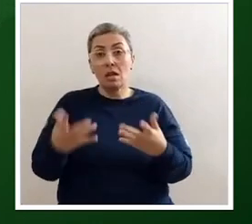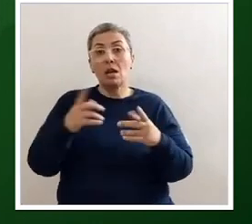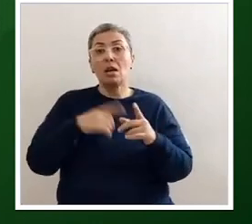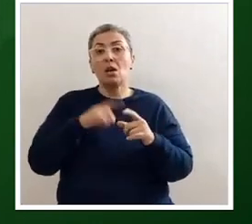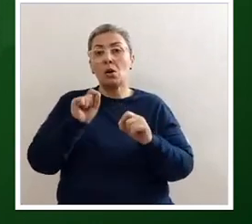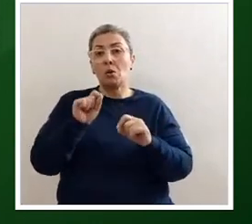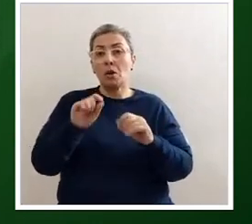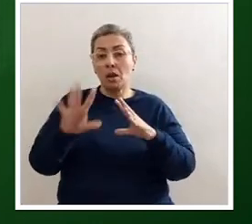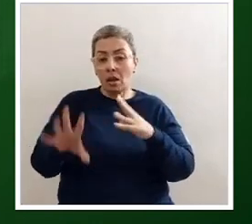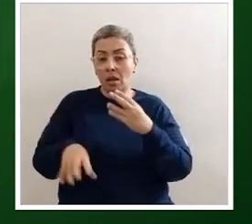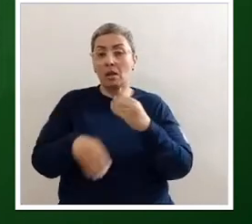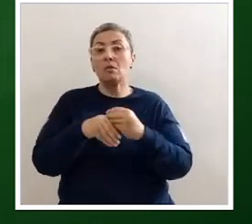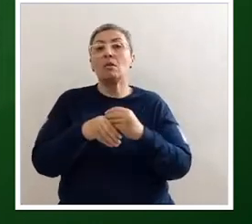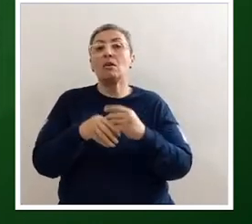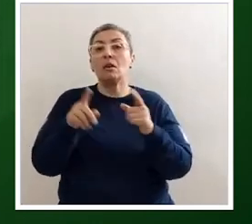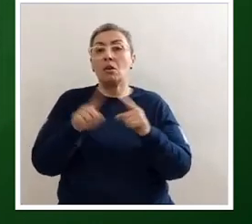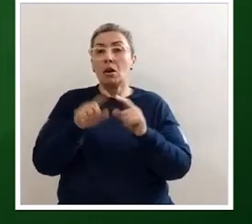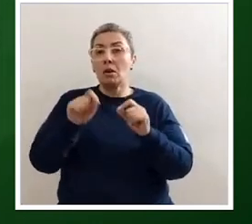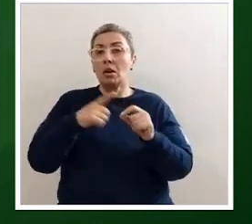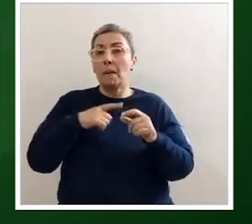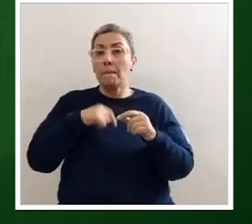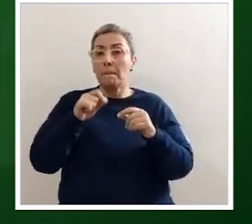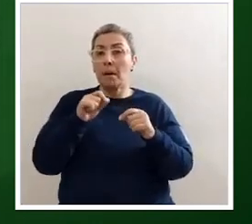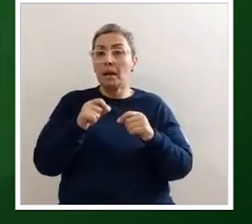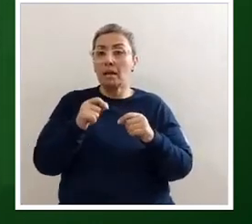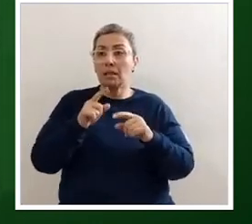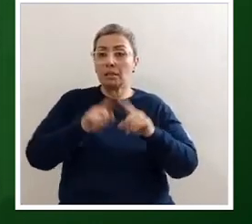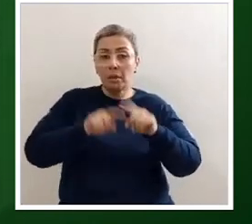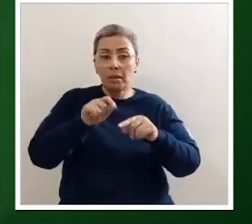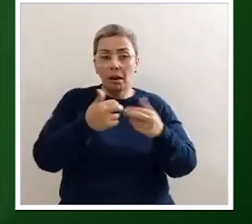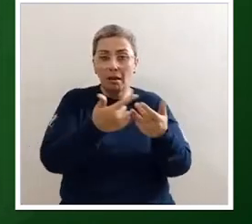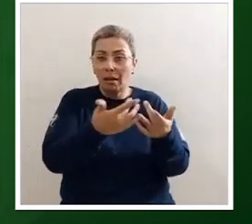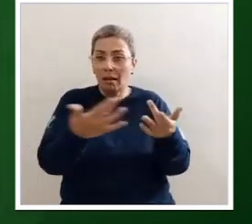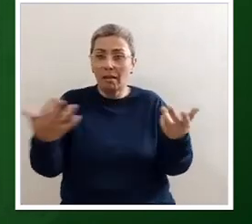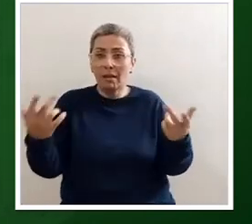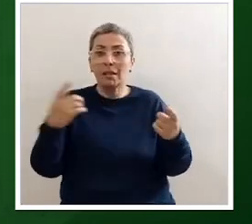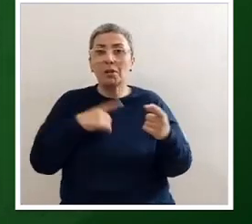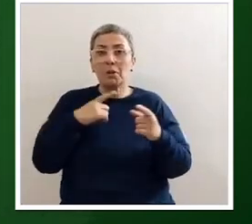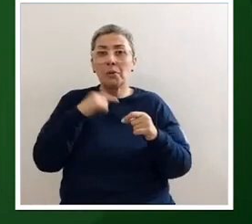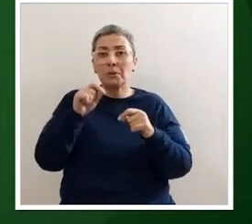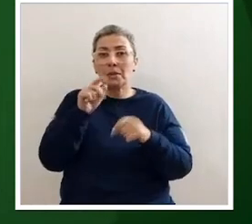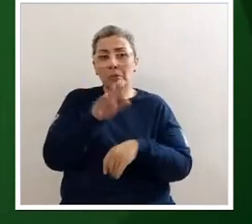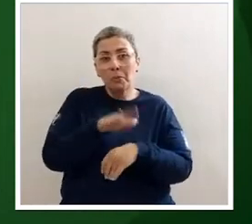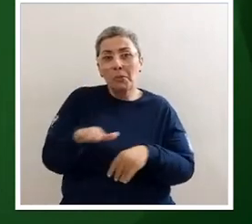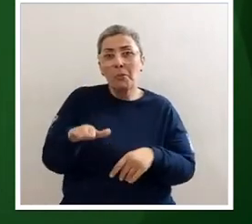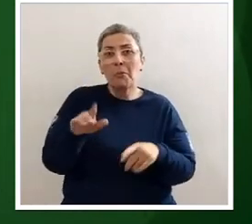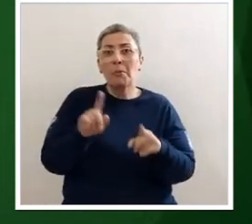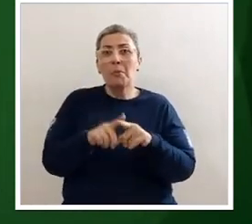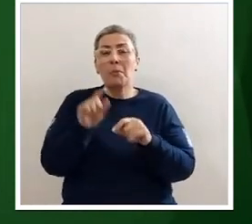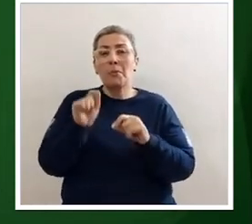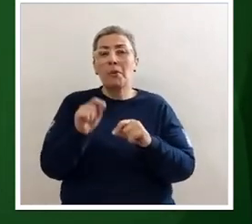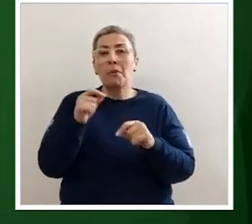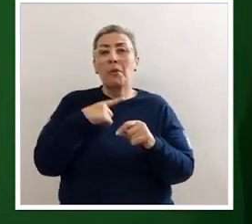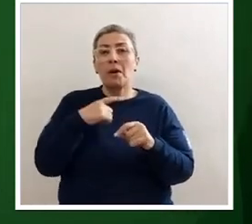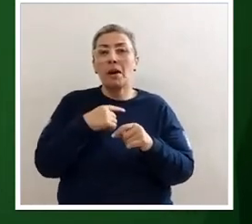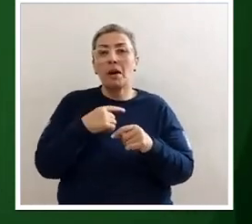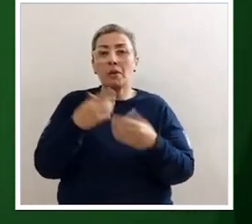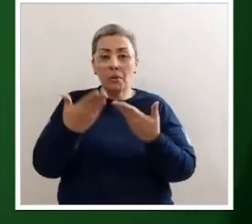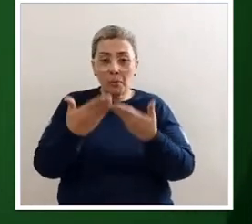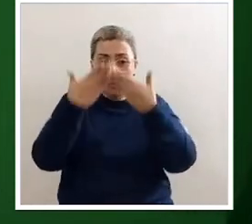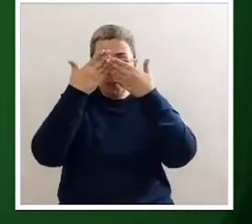questão dela complementar Então ela tá mais equipada a gente vê a questão das Crianças com baixa